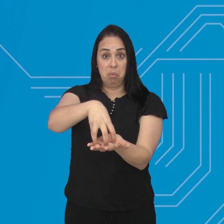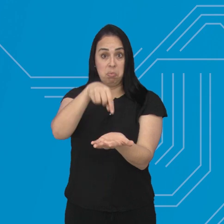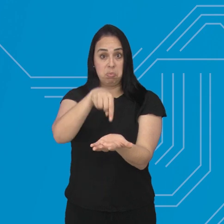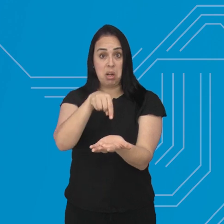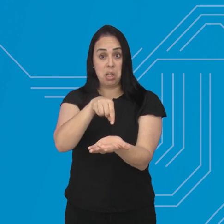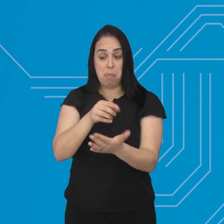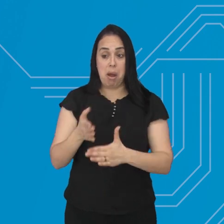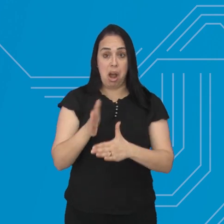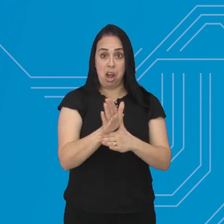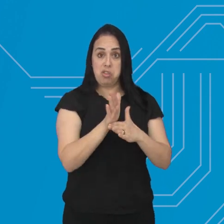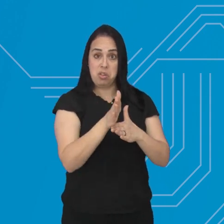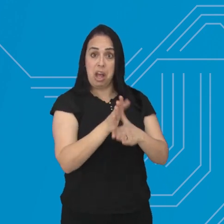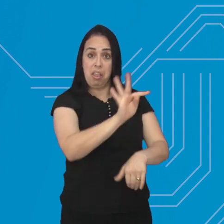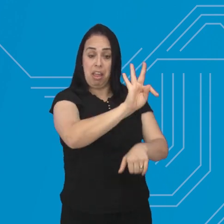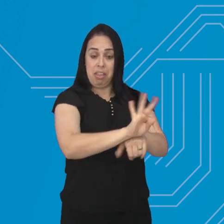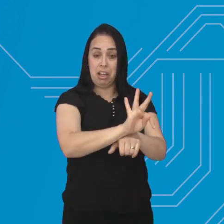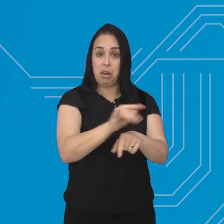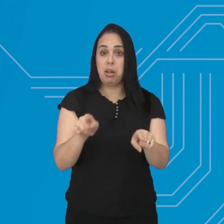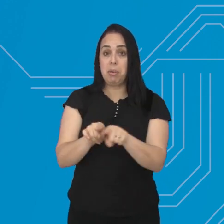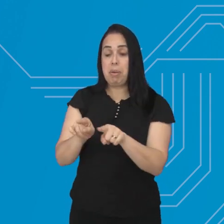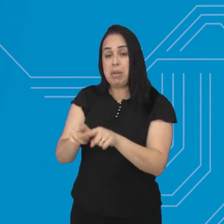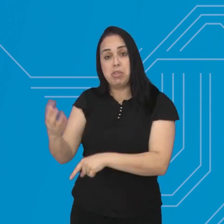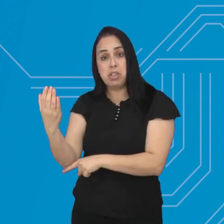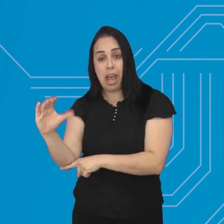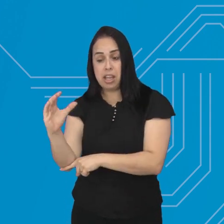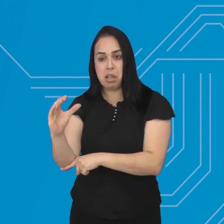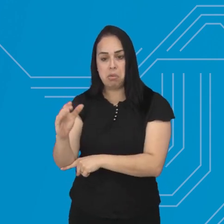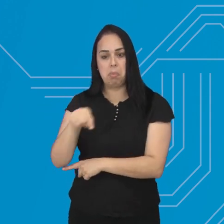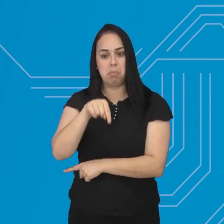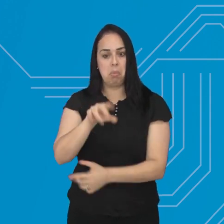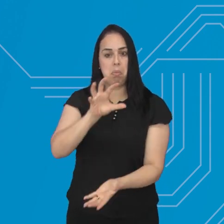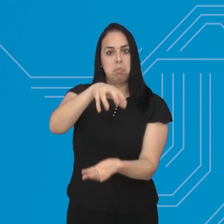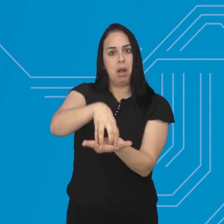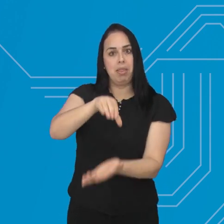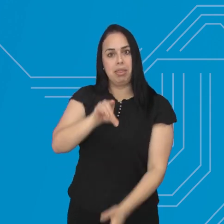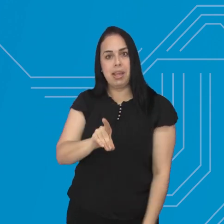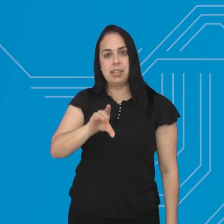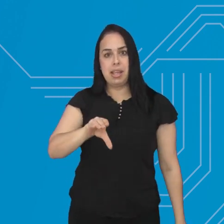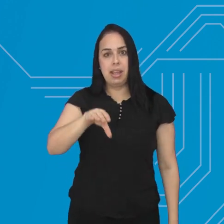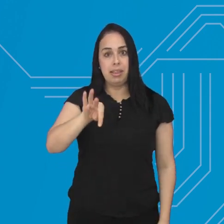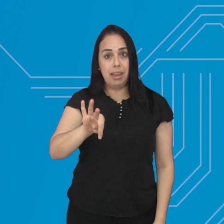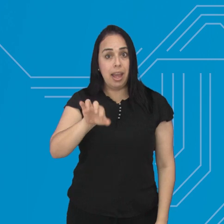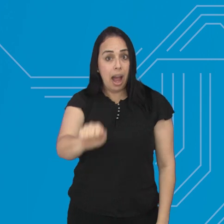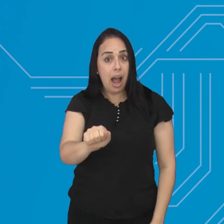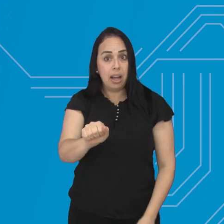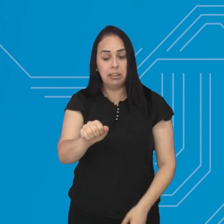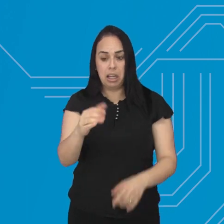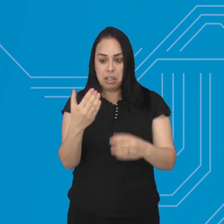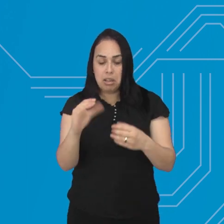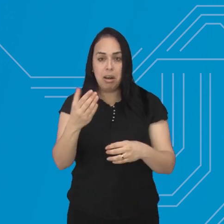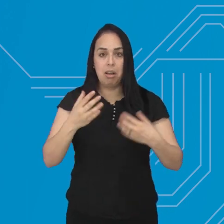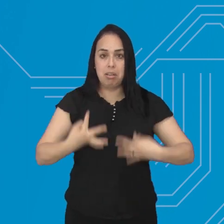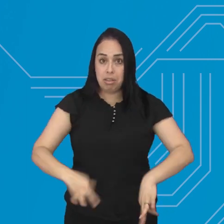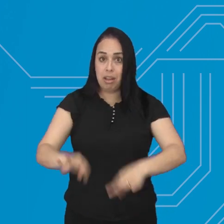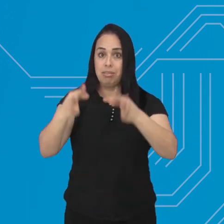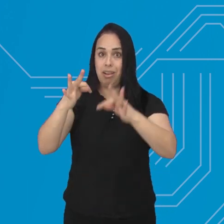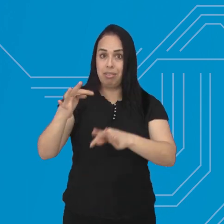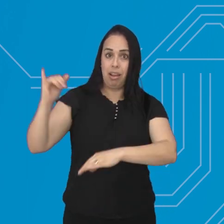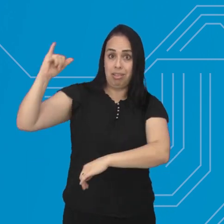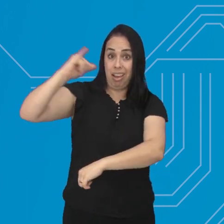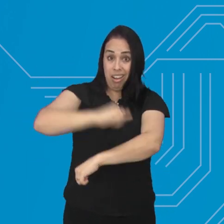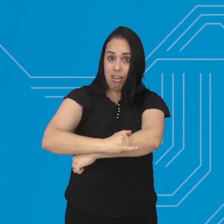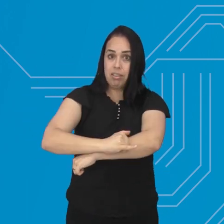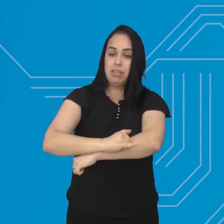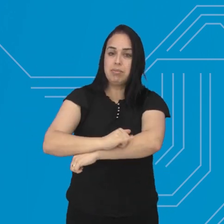Criado para agregar conhecimento técnico e científico do setor aeronáutico, o DCTA, Departamento de Ciência e